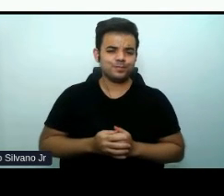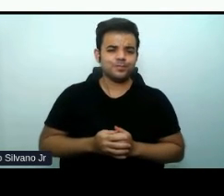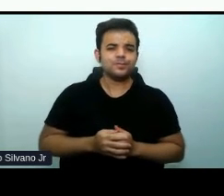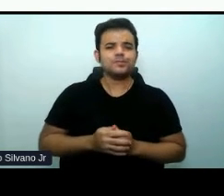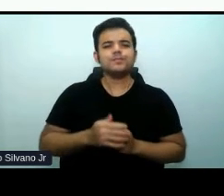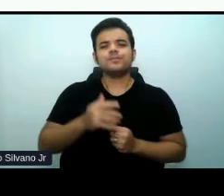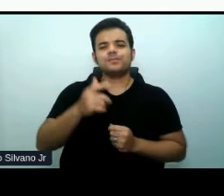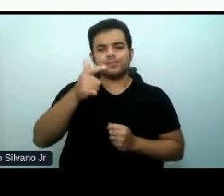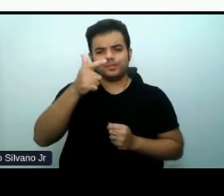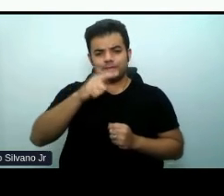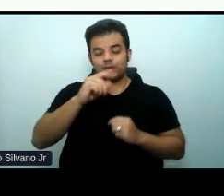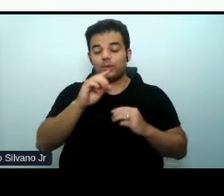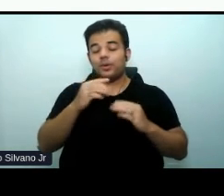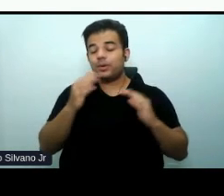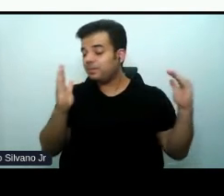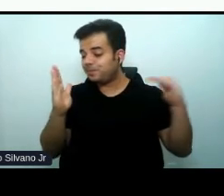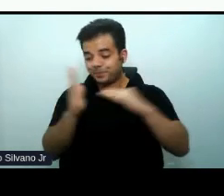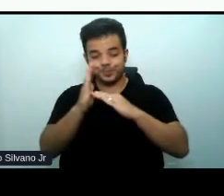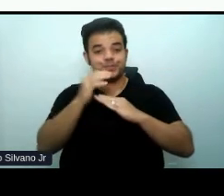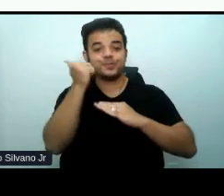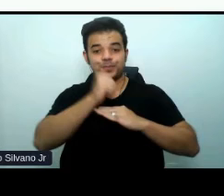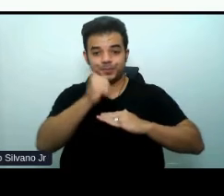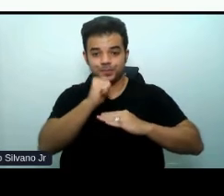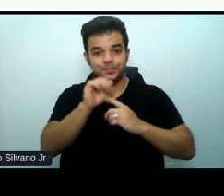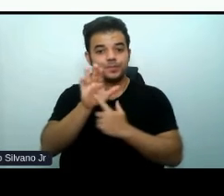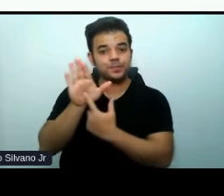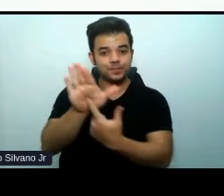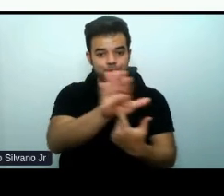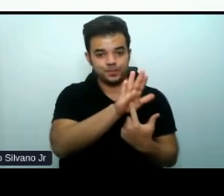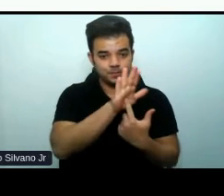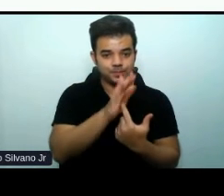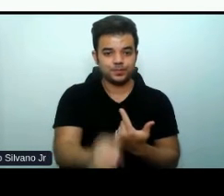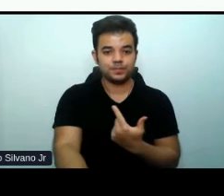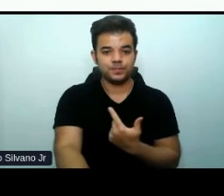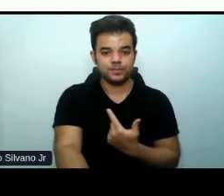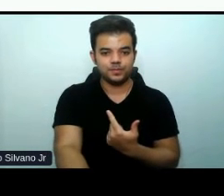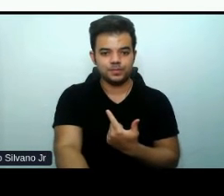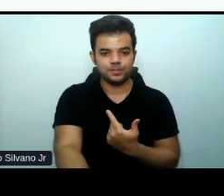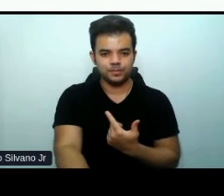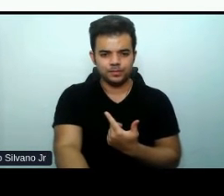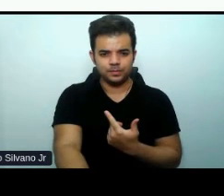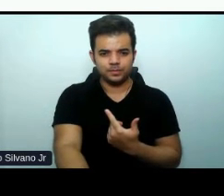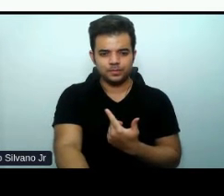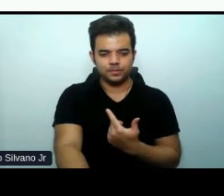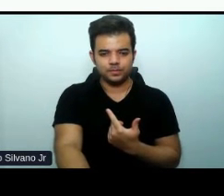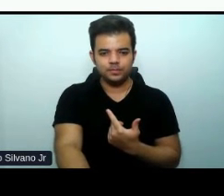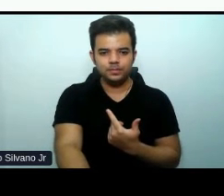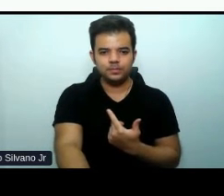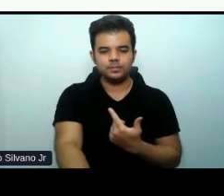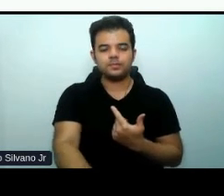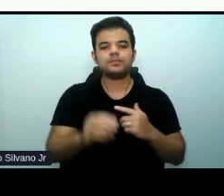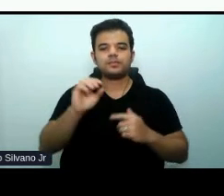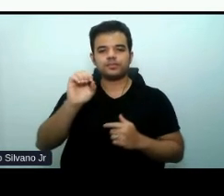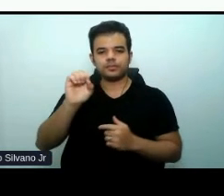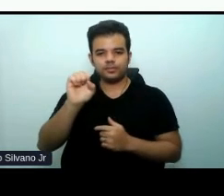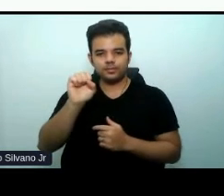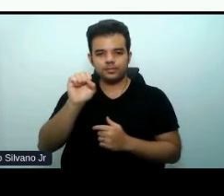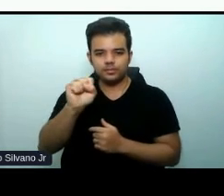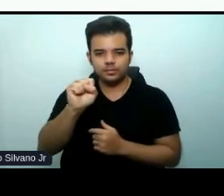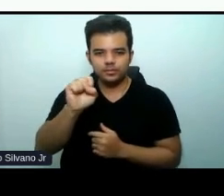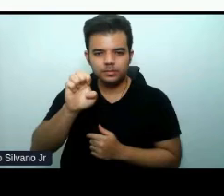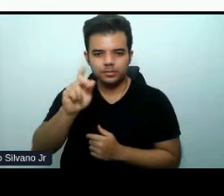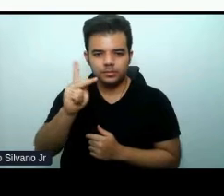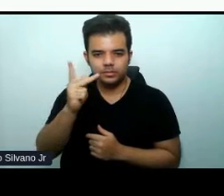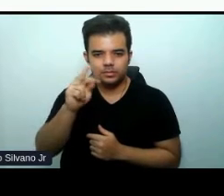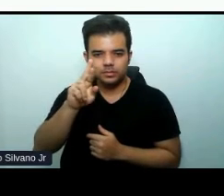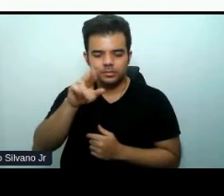E a última mulher que a gente quer trazer aqui é a Sheryl Sandberg. Ela é CEO do